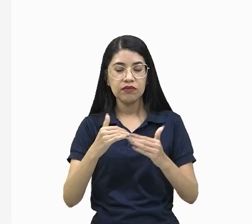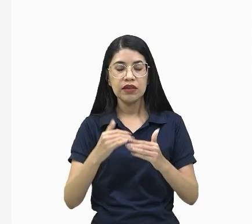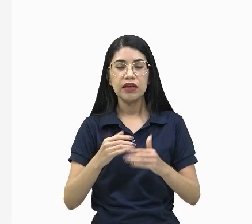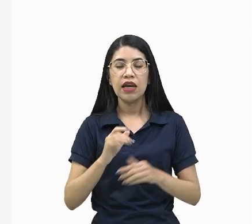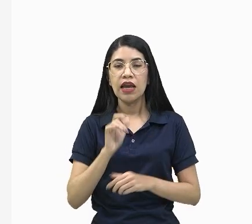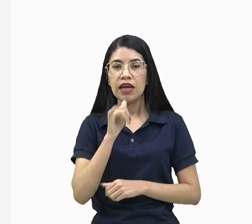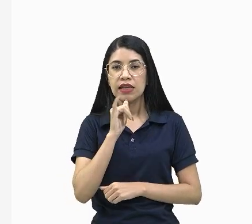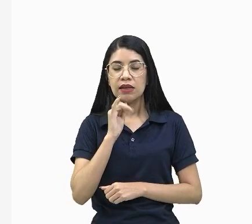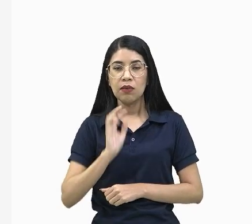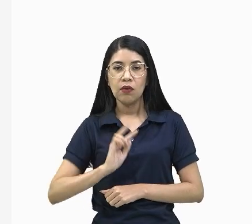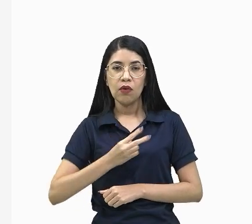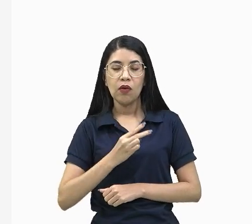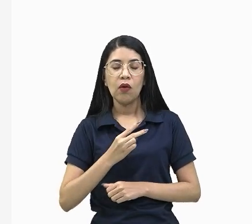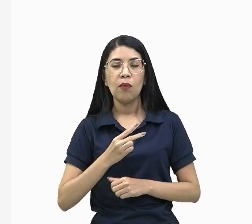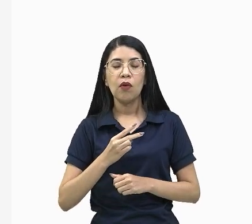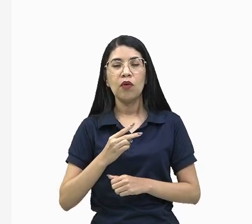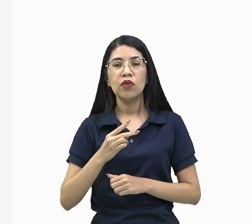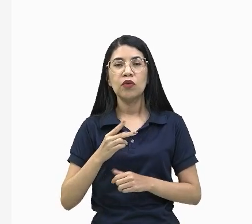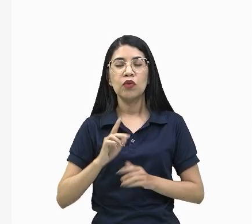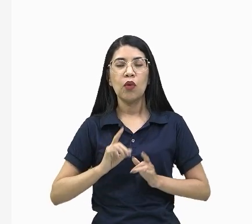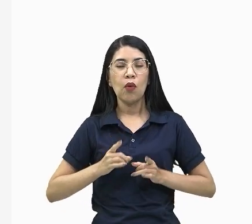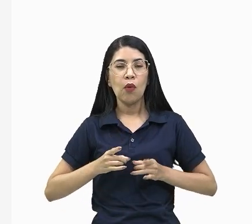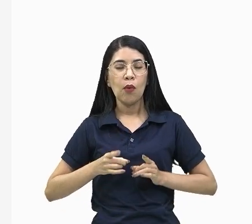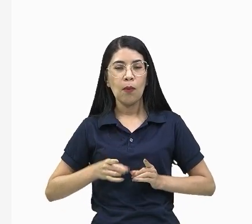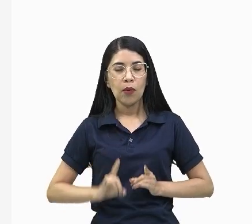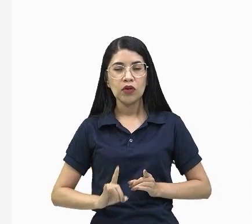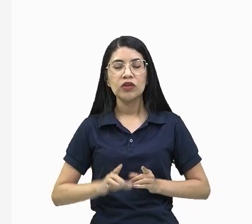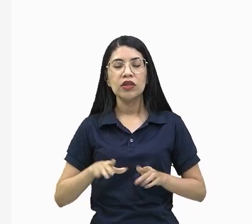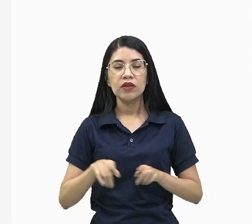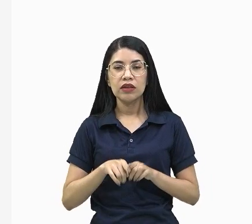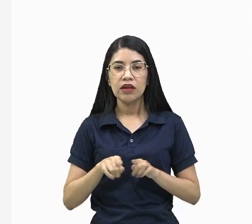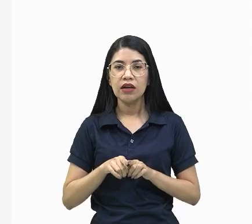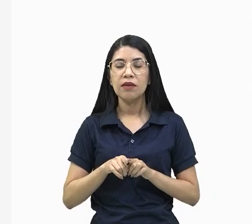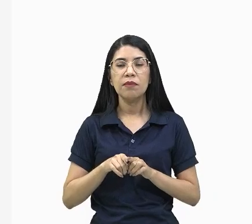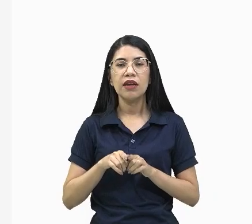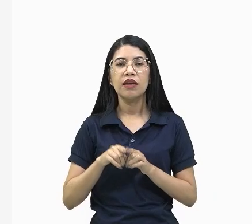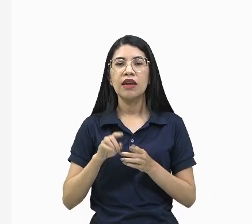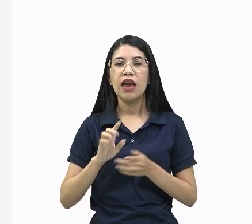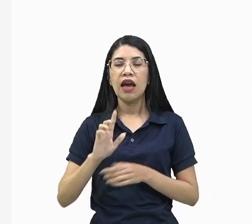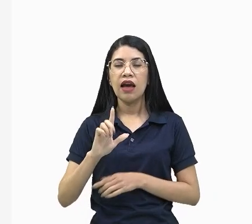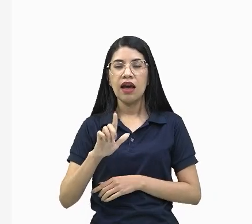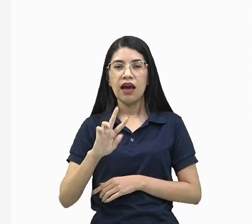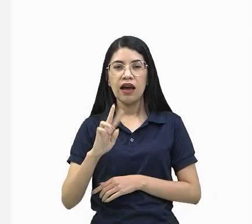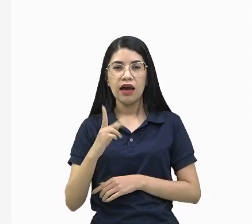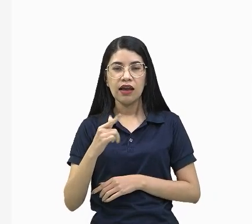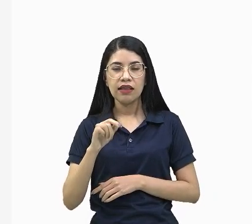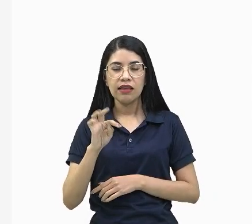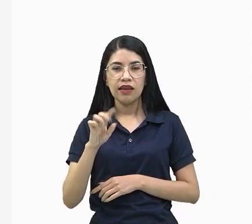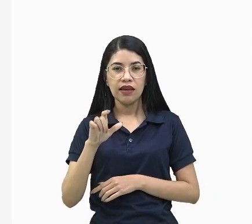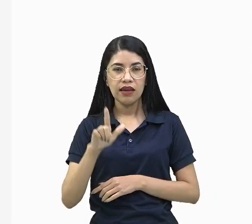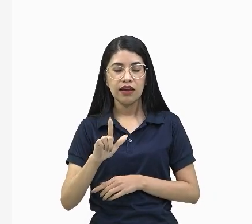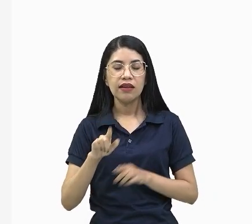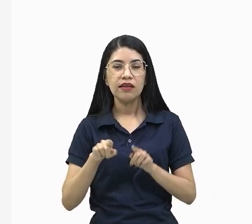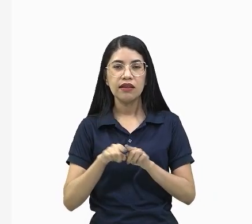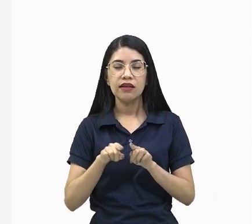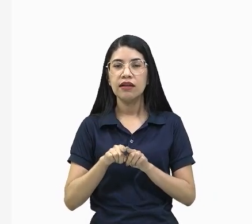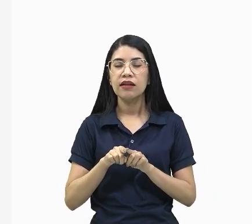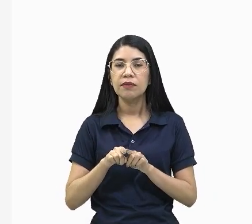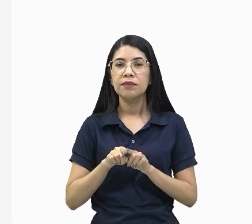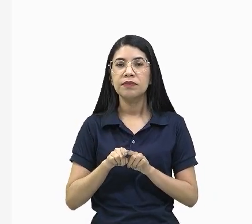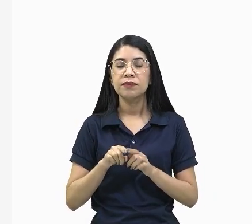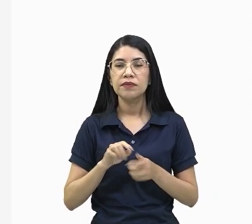hormônios como progesterona, estrogênio, gonadotrofina coriônica humana, o que a gente conhece